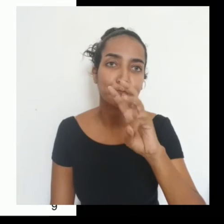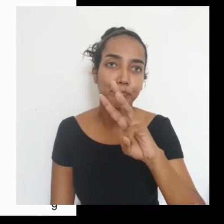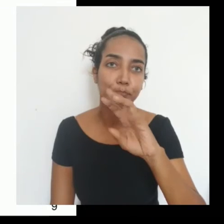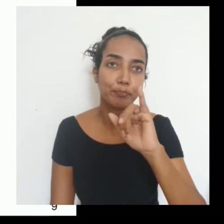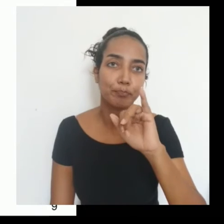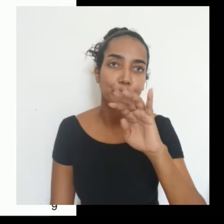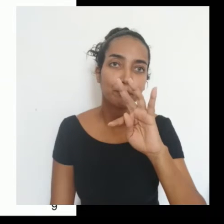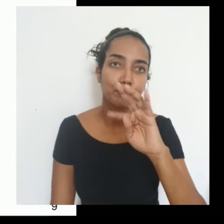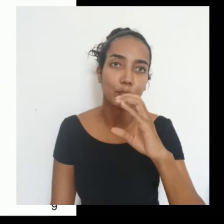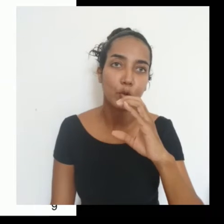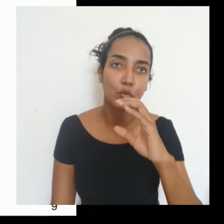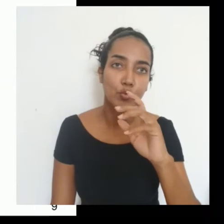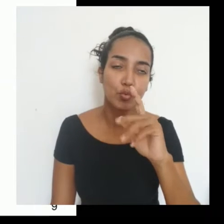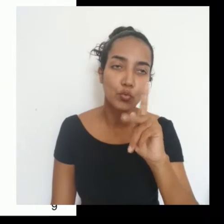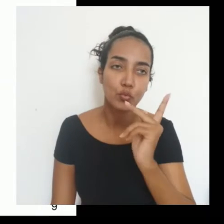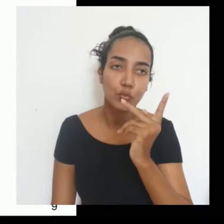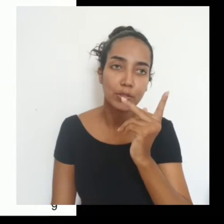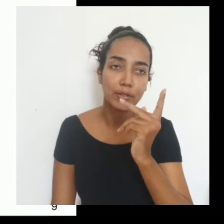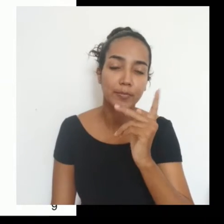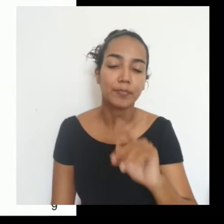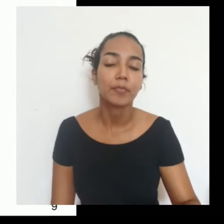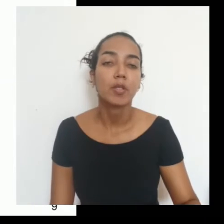teclado um determinado caractere.